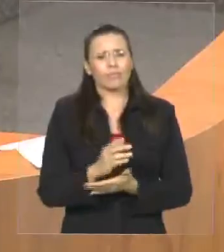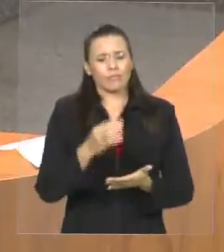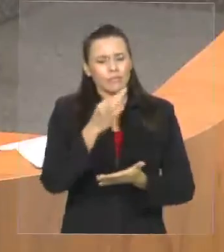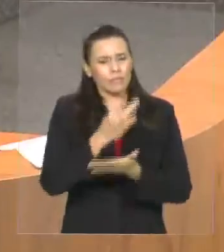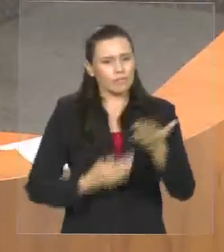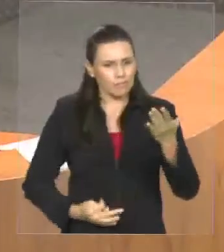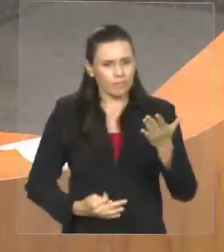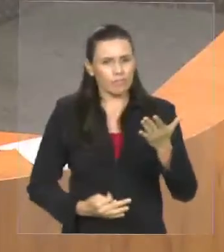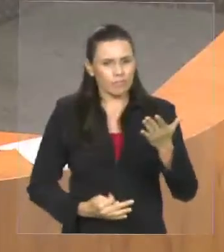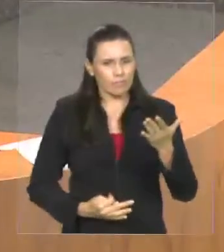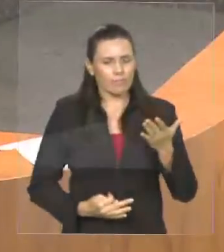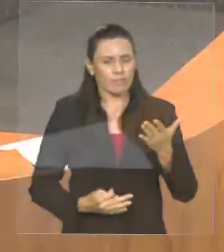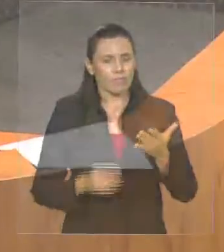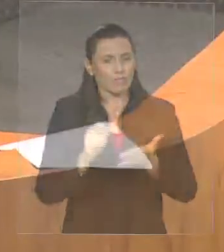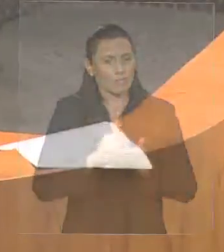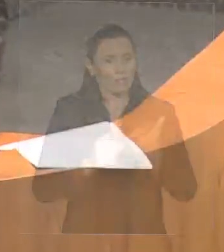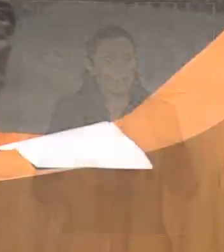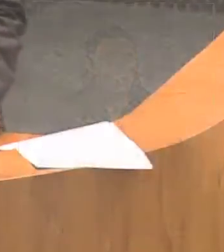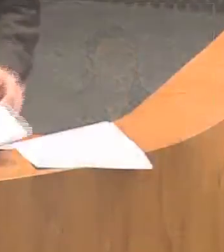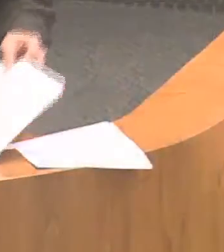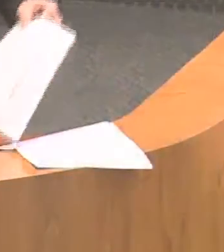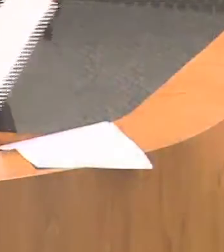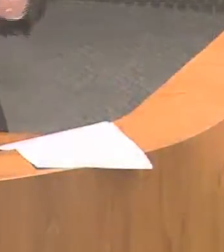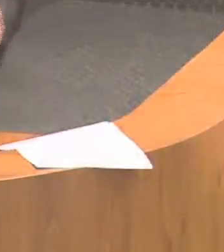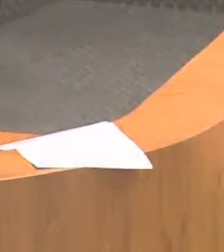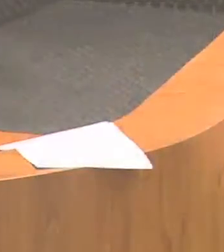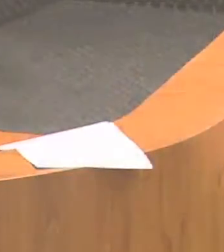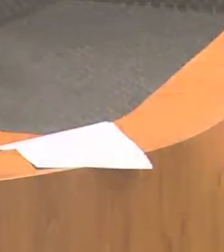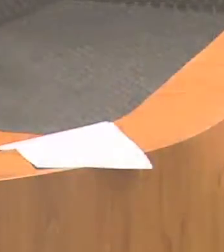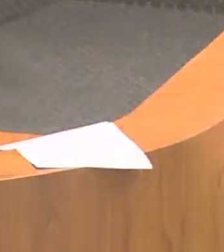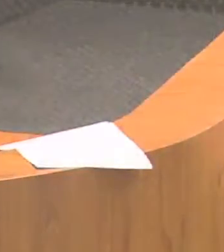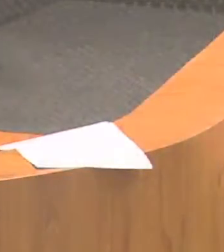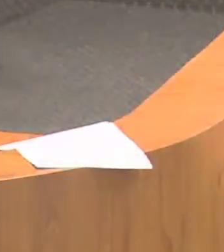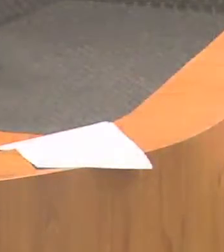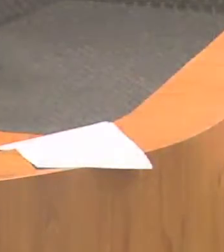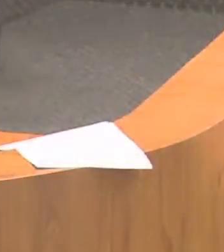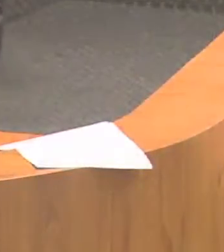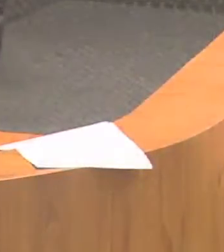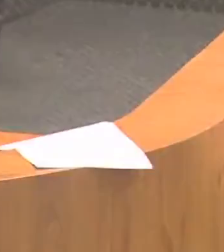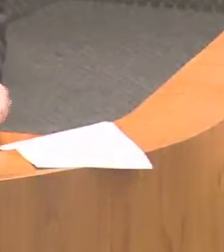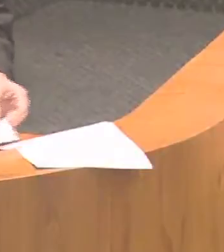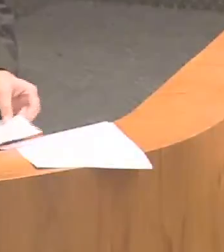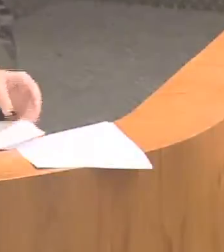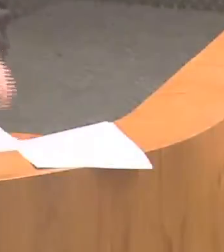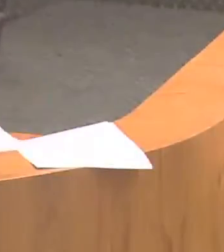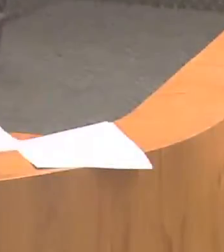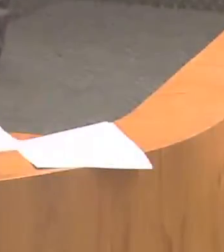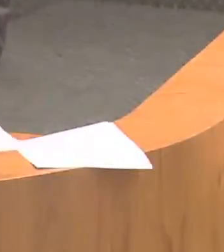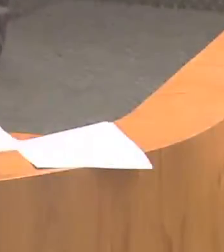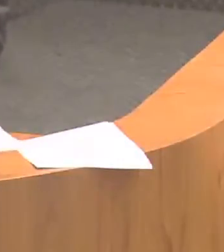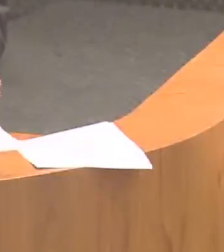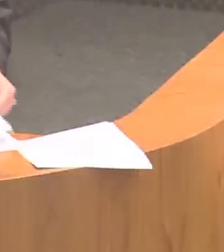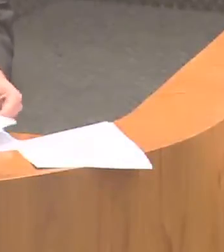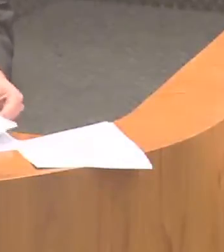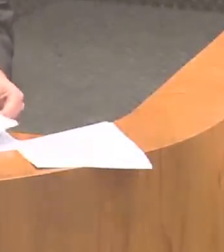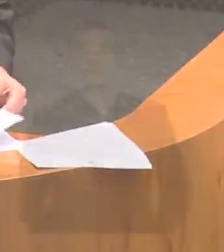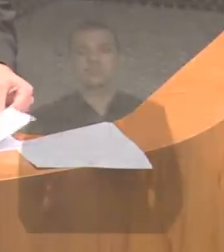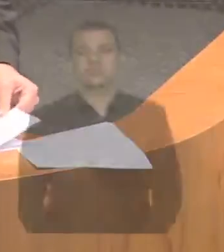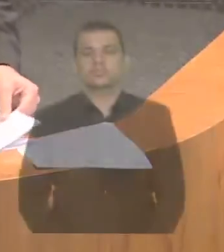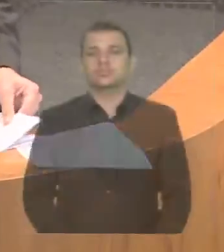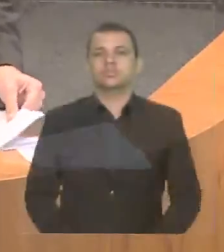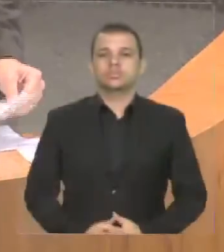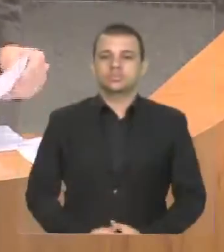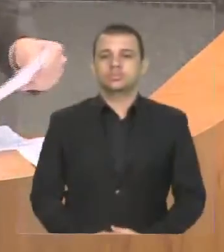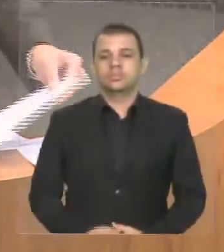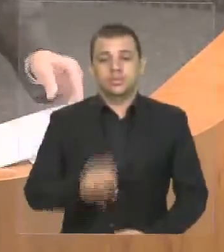Cafeteira? Eu quero lembrar, deputado Rogério Cafeteira, que a Lei 9.121, de 4 de março